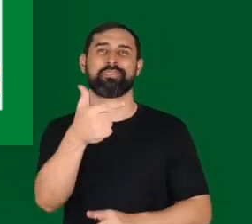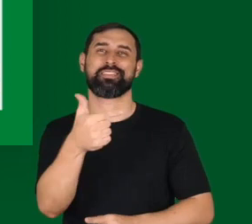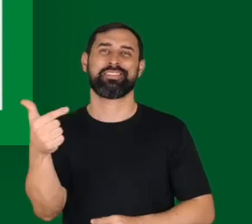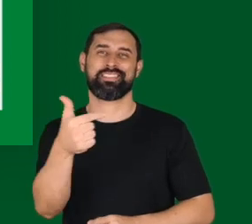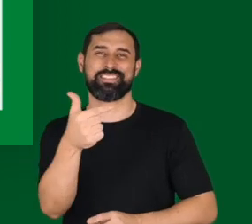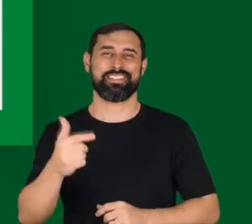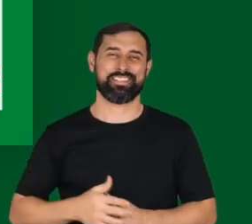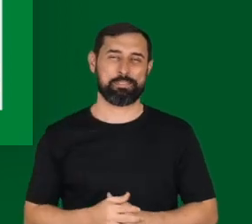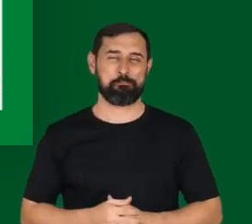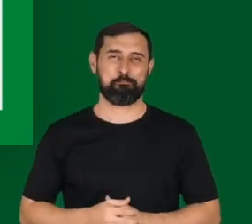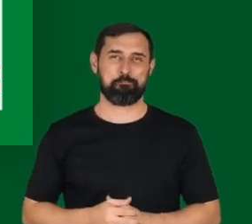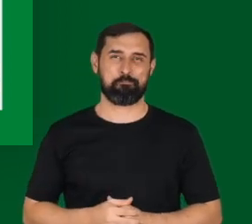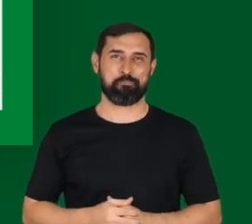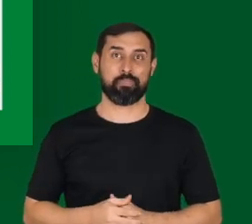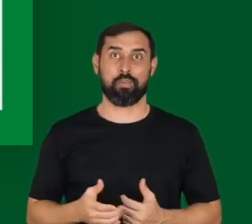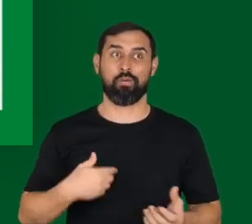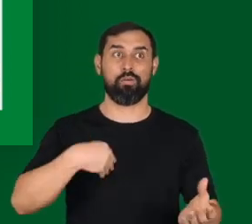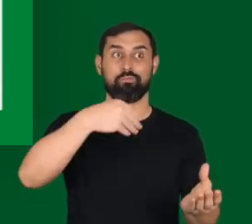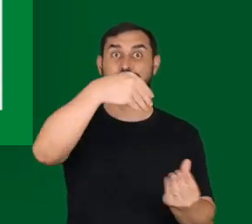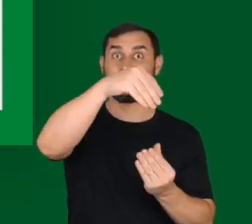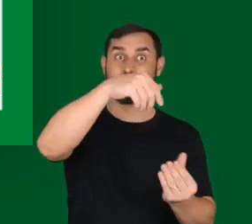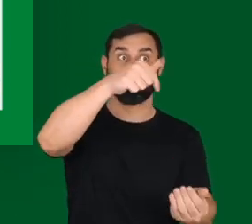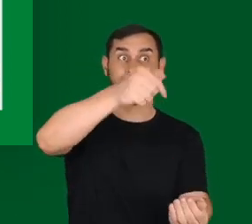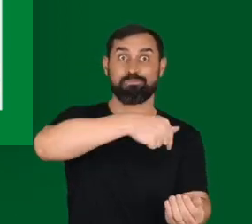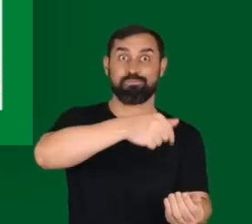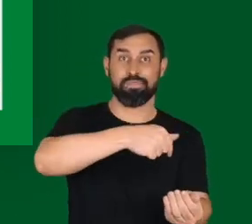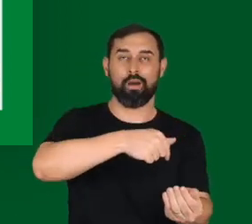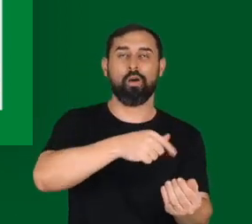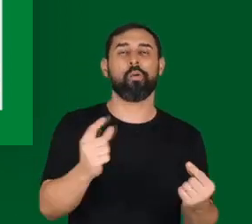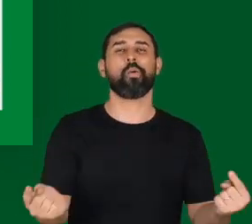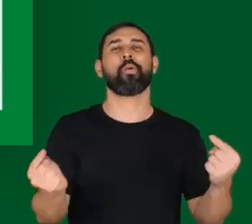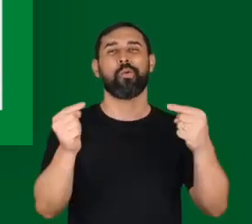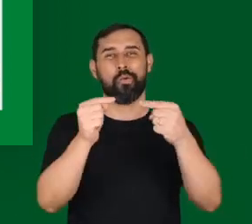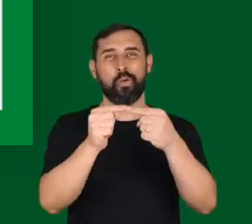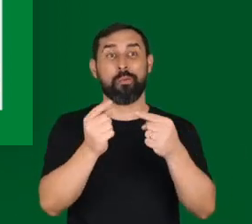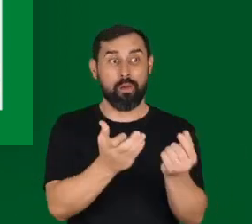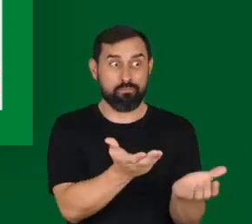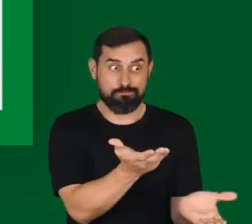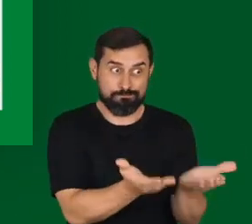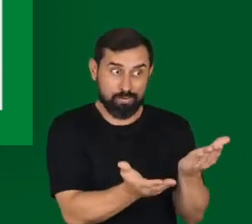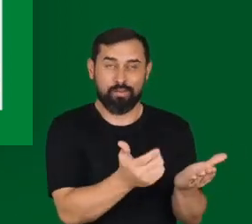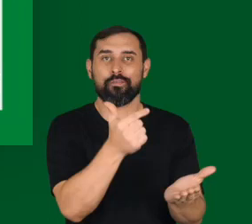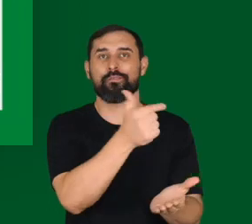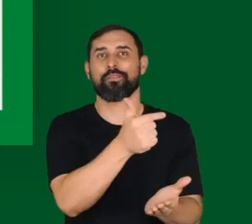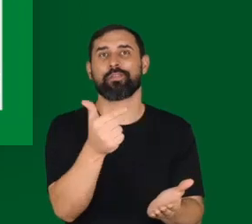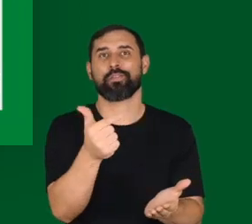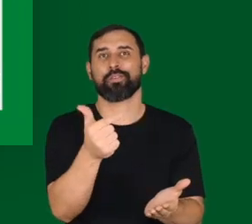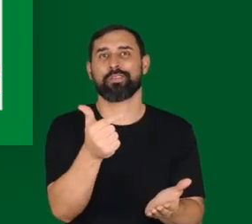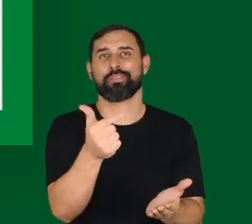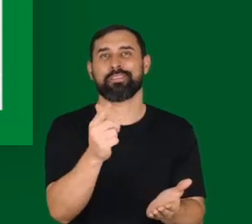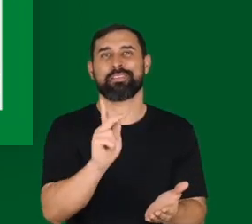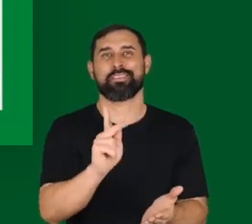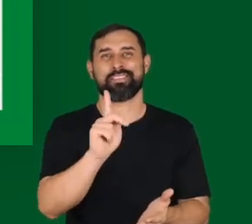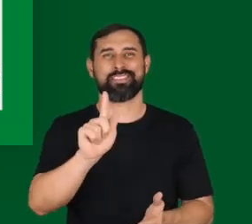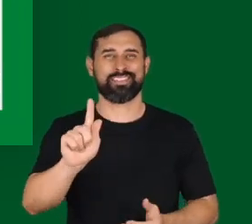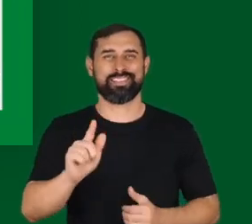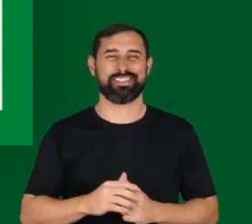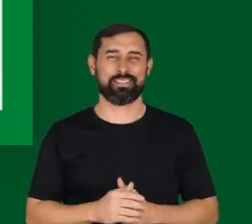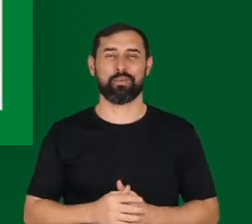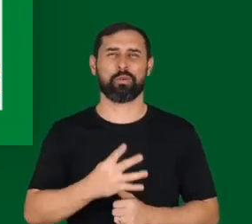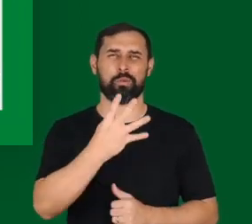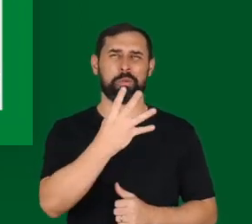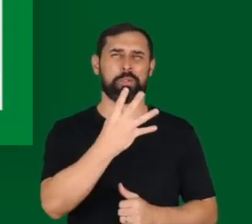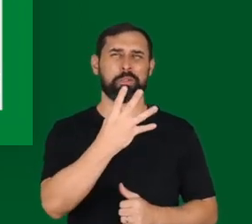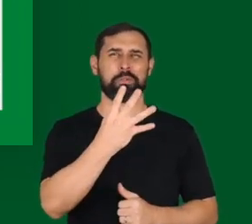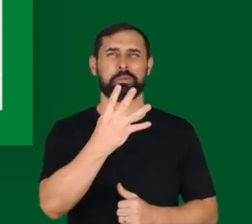22. Então, a minha reposição volêmica vai ser baseado nesse peso de 22 quilos. Então, seria de